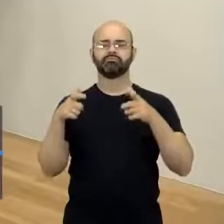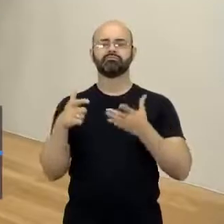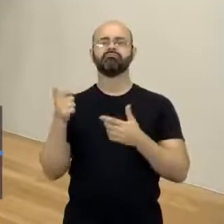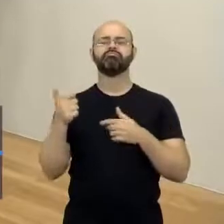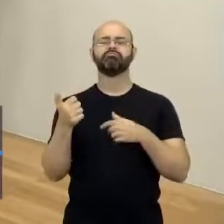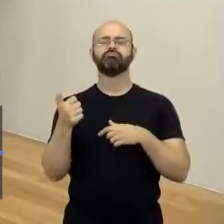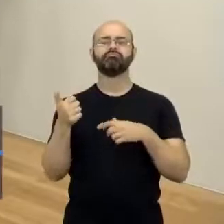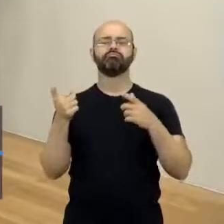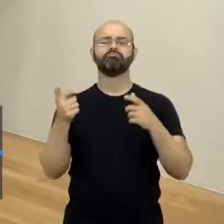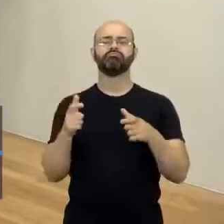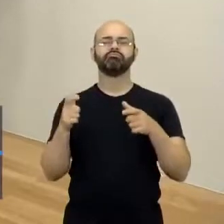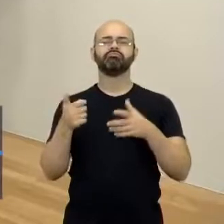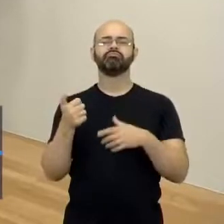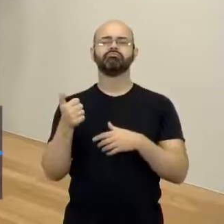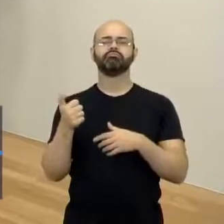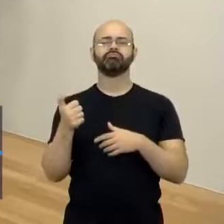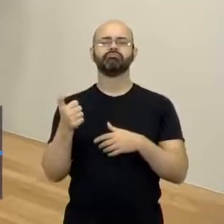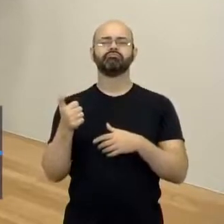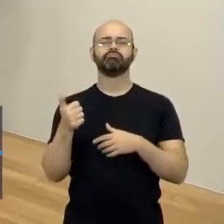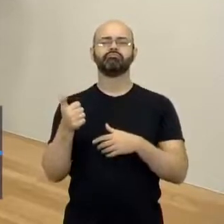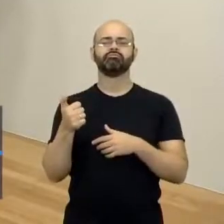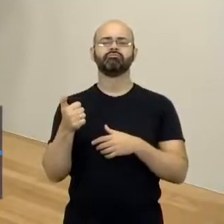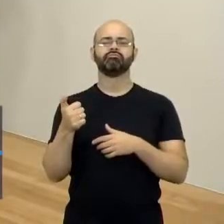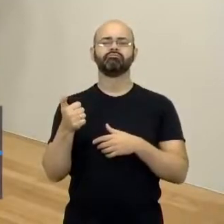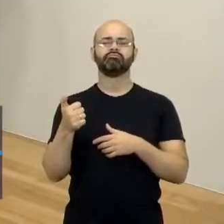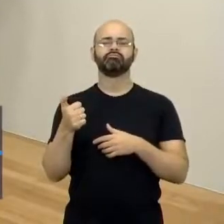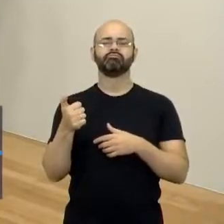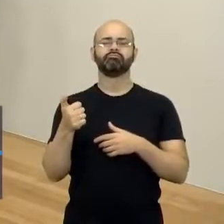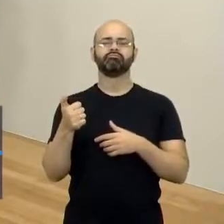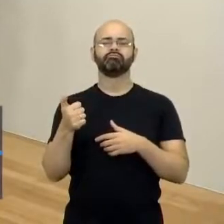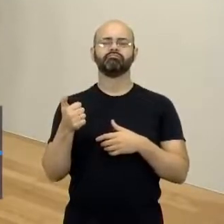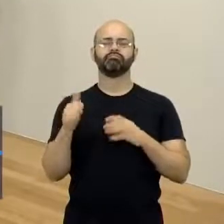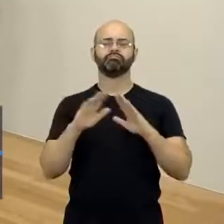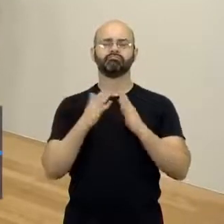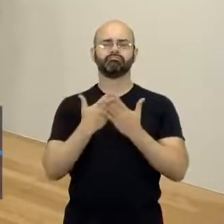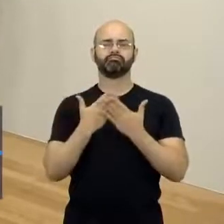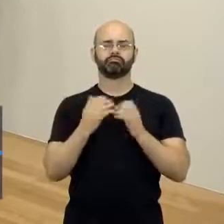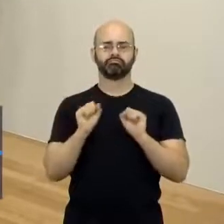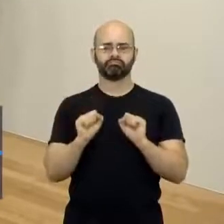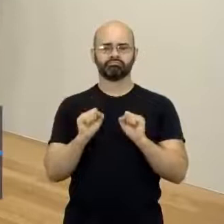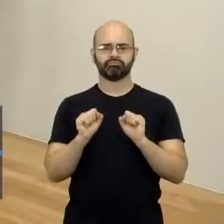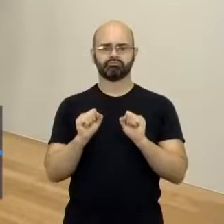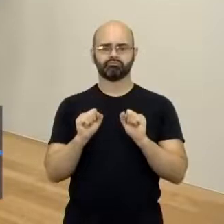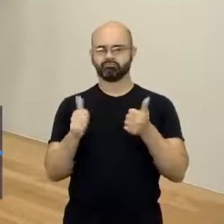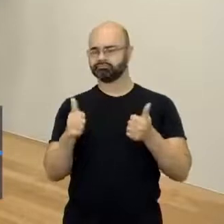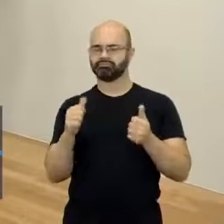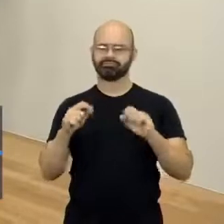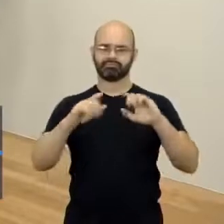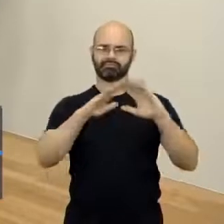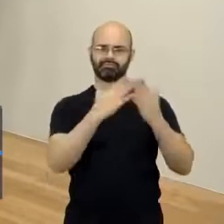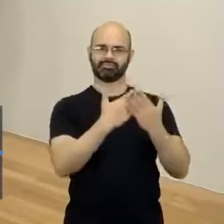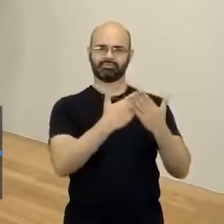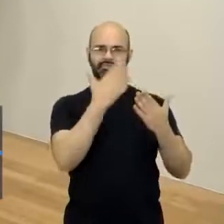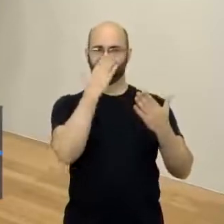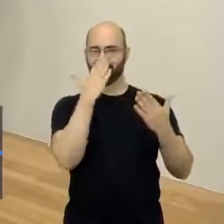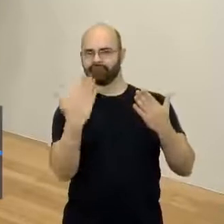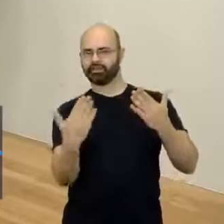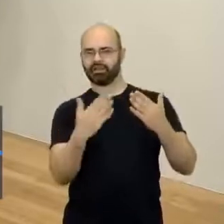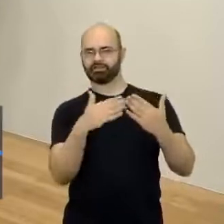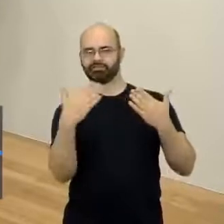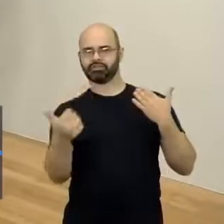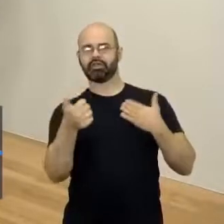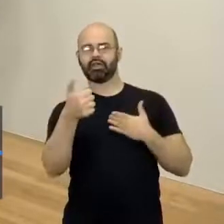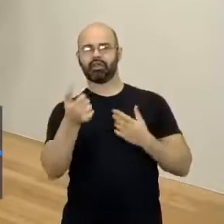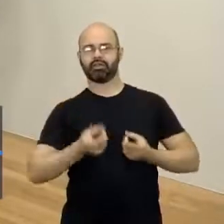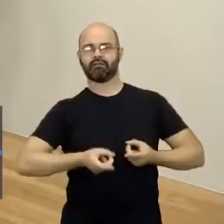está? Ah, eu quero vender a caneta na porta da escola. Então tá bom. Então você vai vender uma caneta na porta